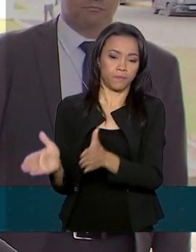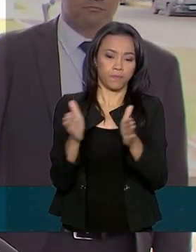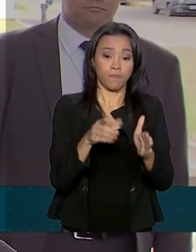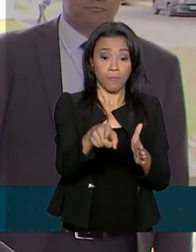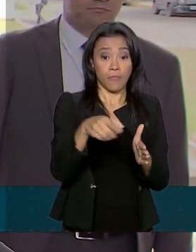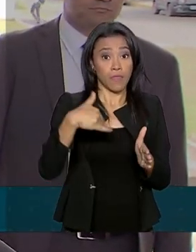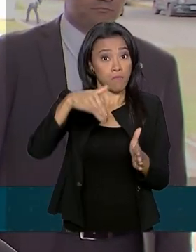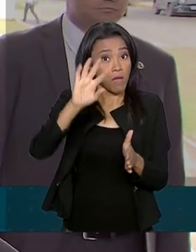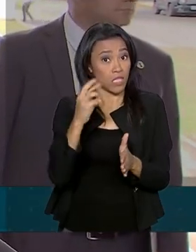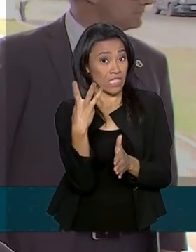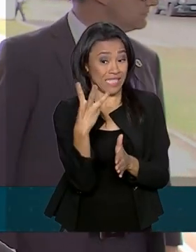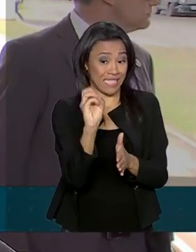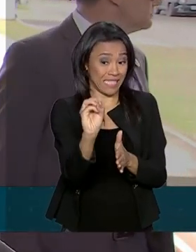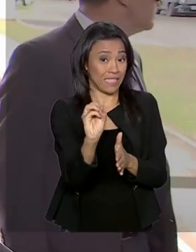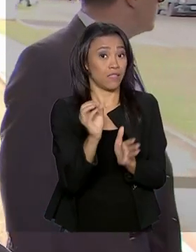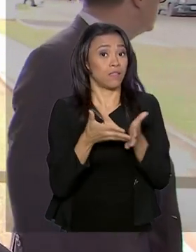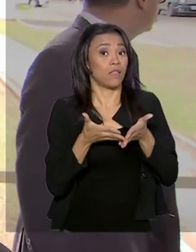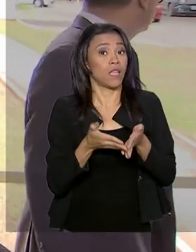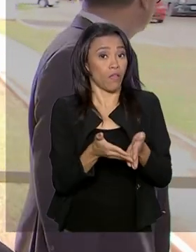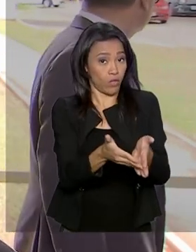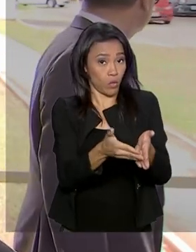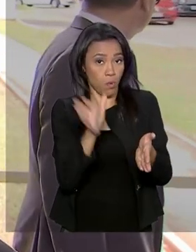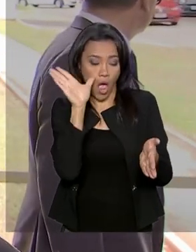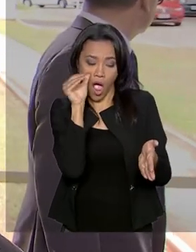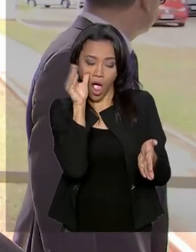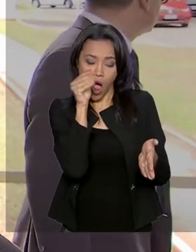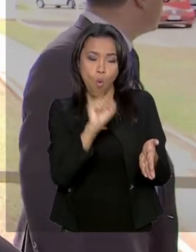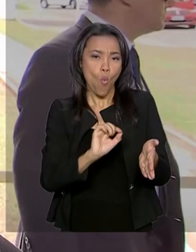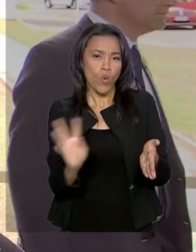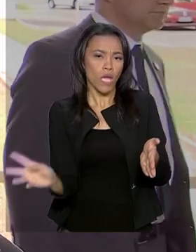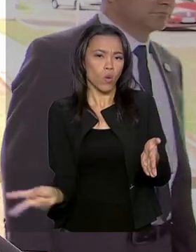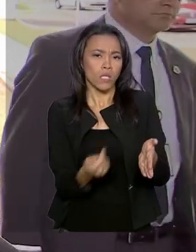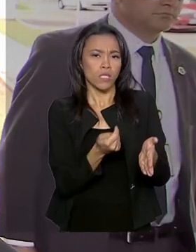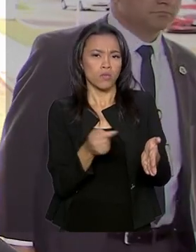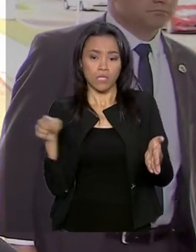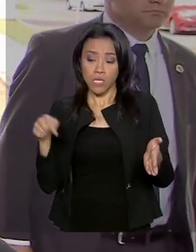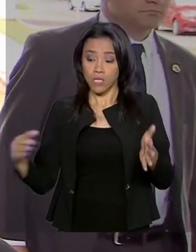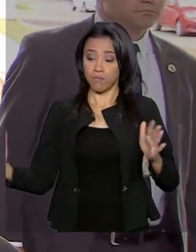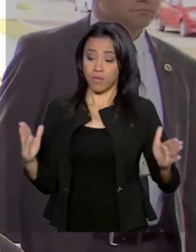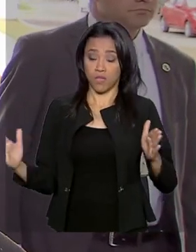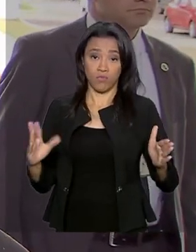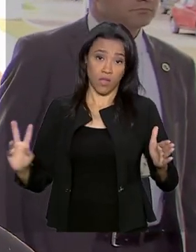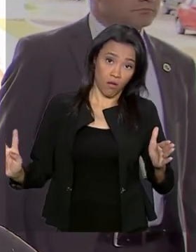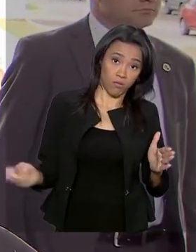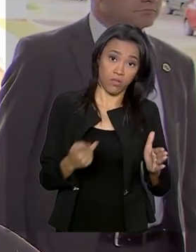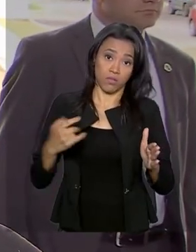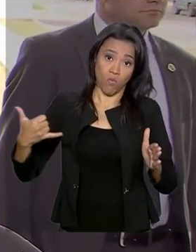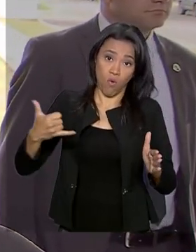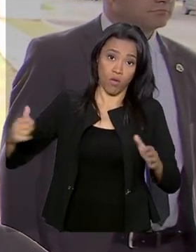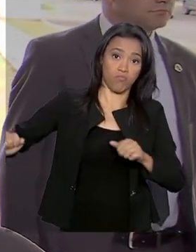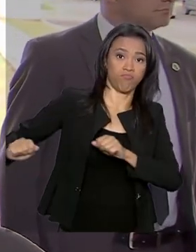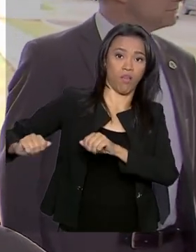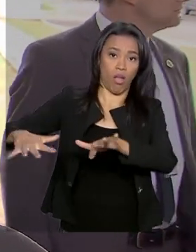aí para serem checados né dentro do período que a gente julga que pode ter ocorrido o lançamento dessa carga no mar